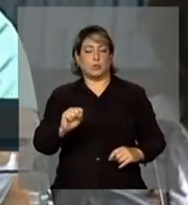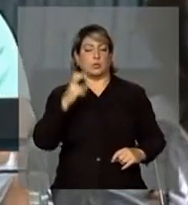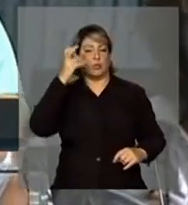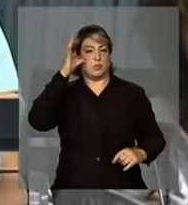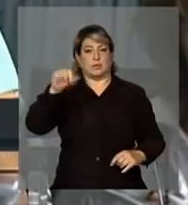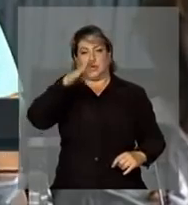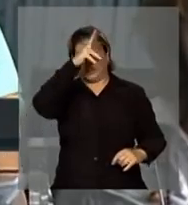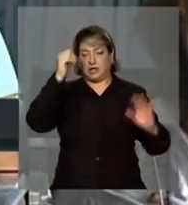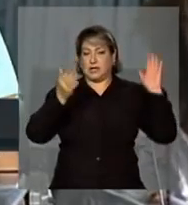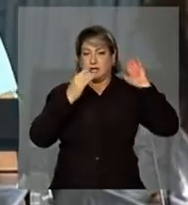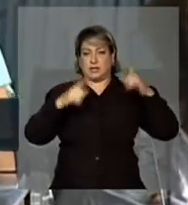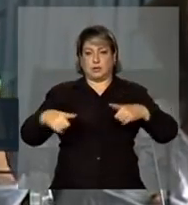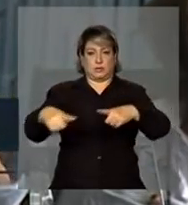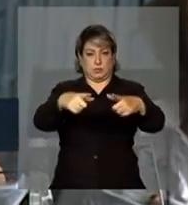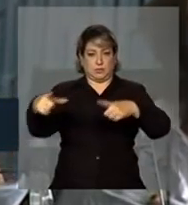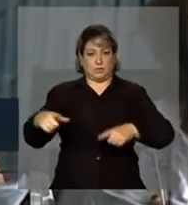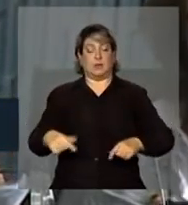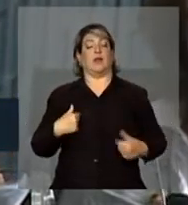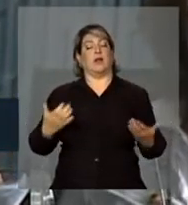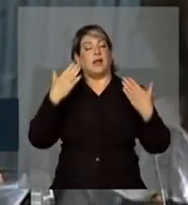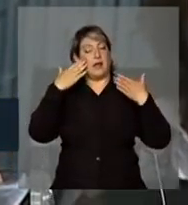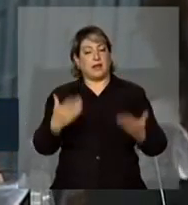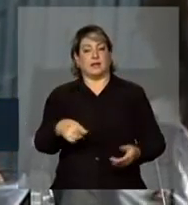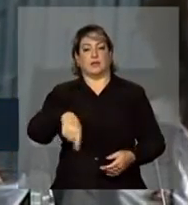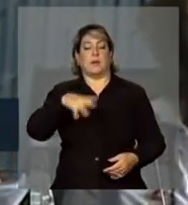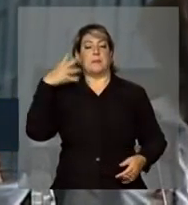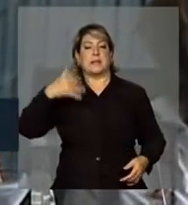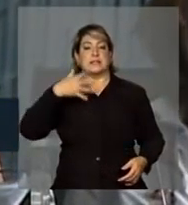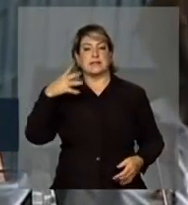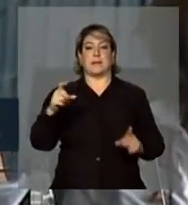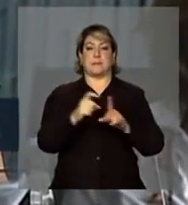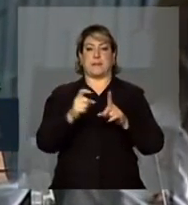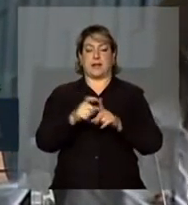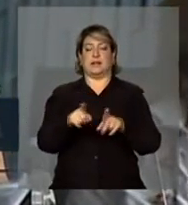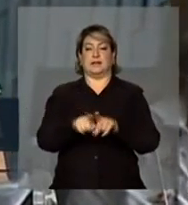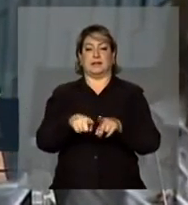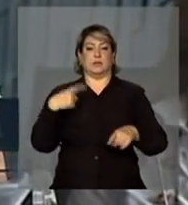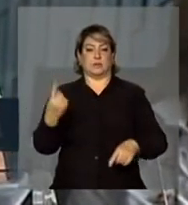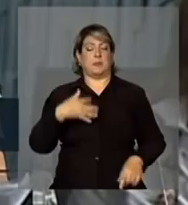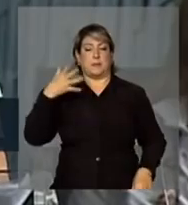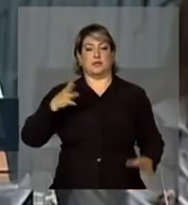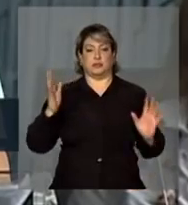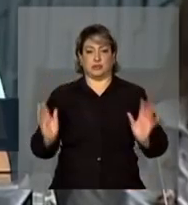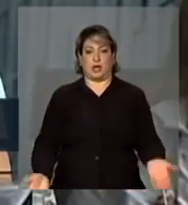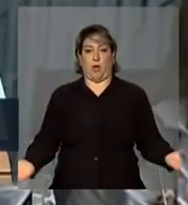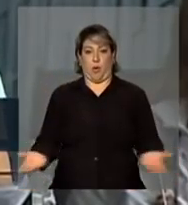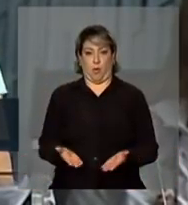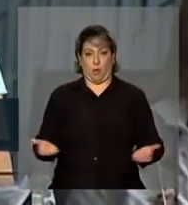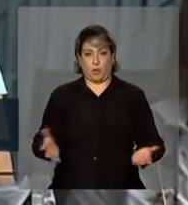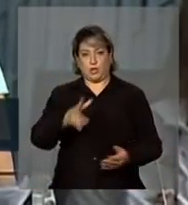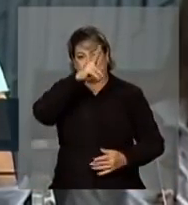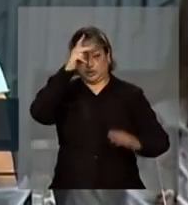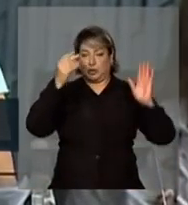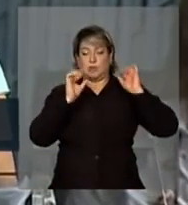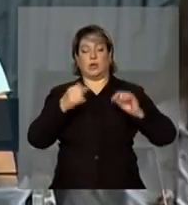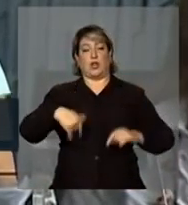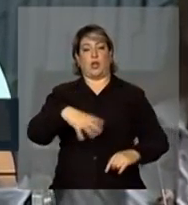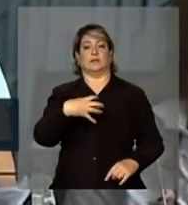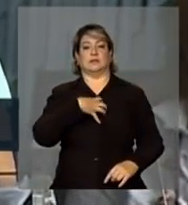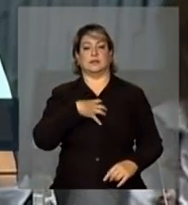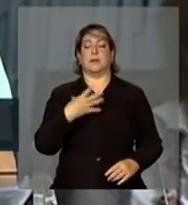da honra de estar nesse evento, agradecer as mensagens e as palavras dos caciques e das lideranças aqui presentes, que são para nós